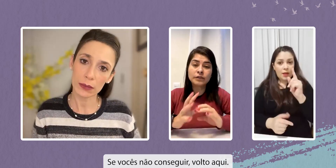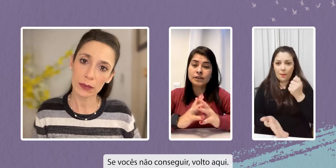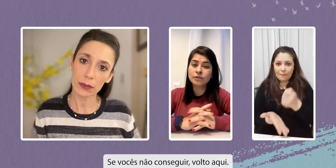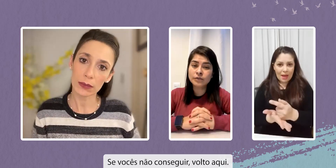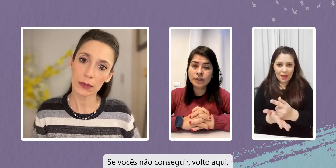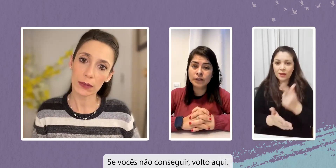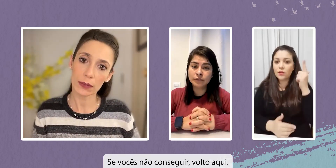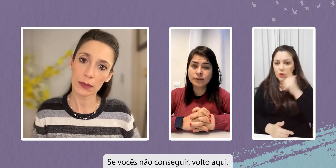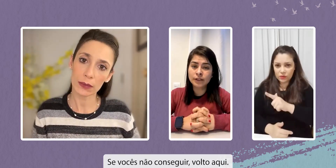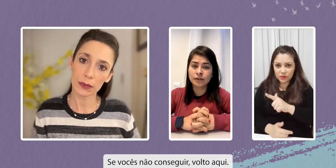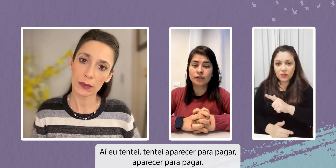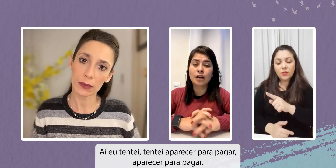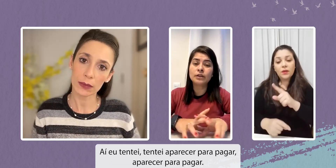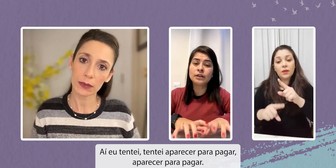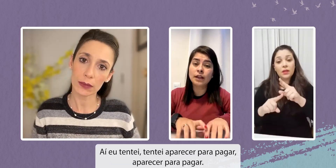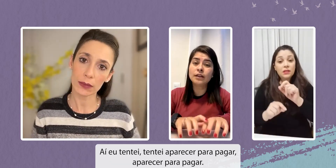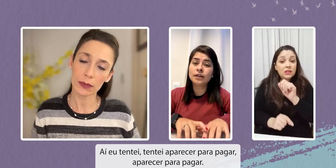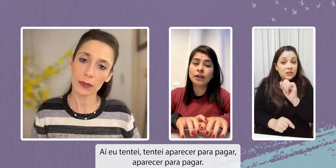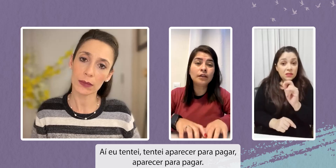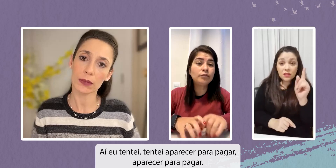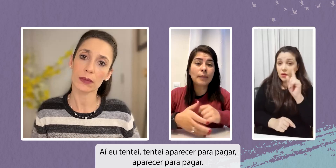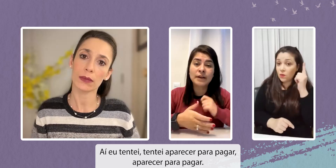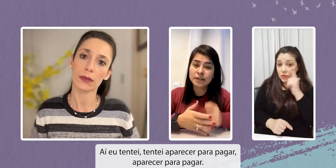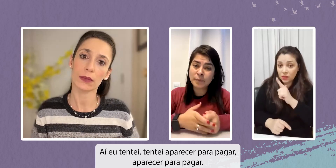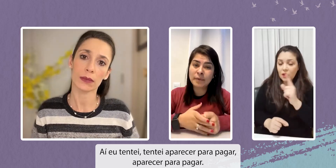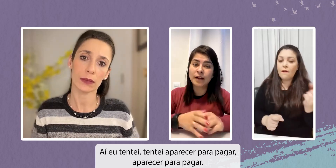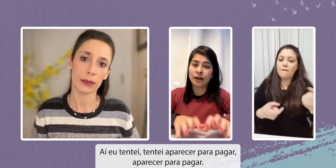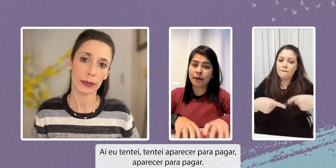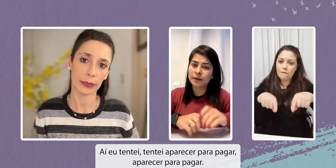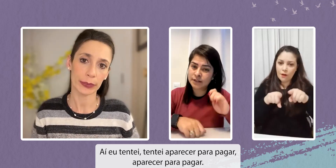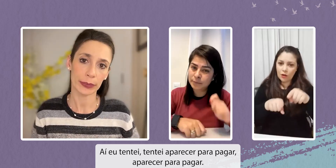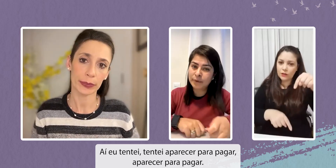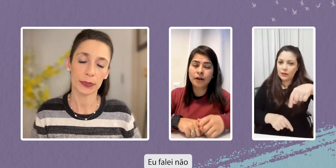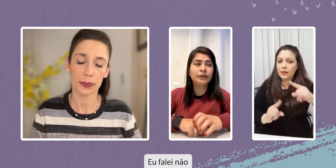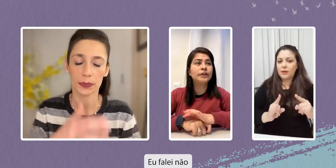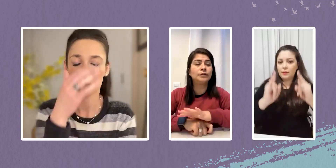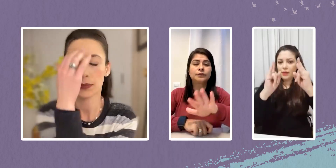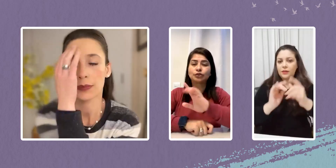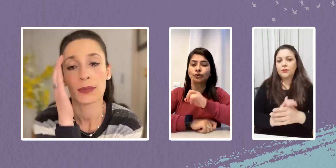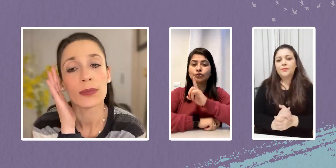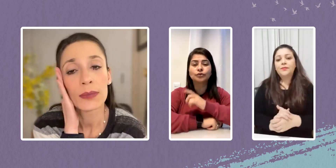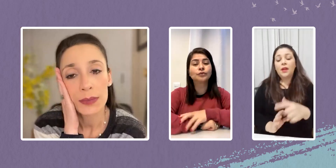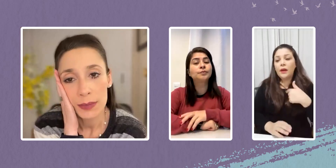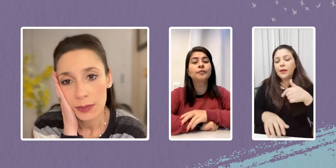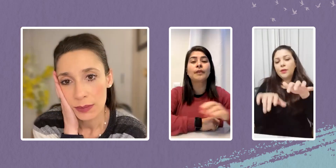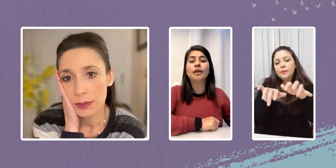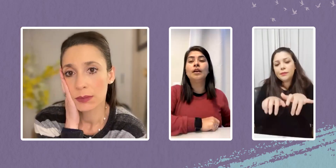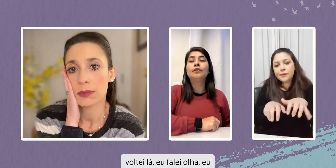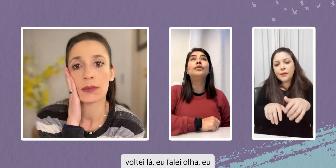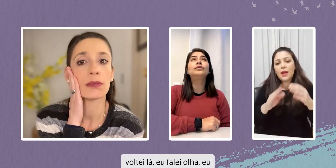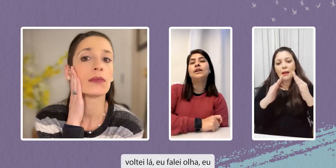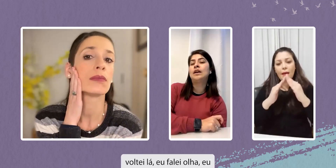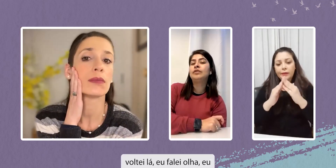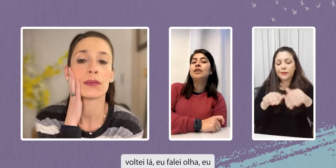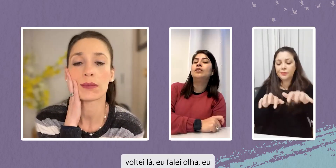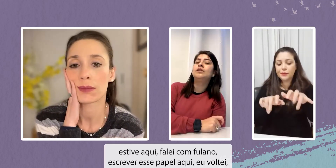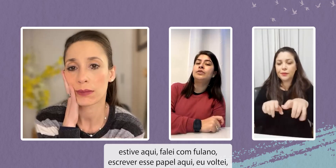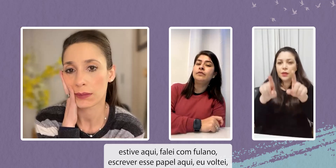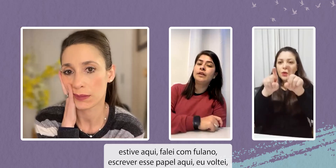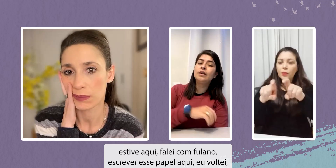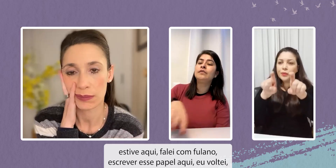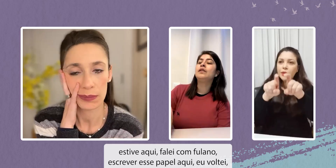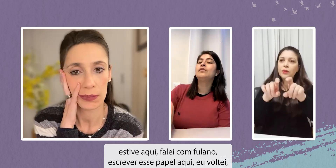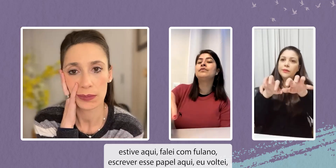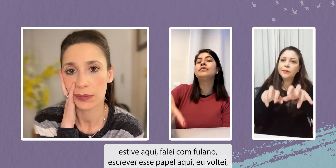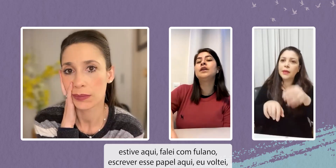qualquer coisa, se vocês não conseguirem, volta aqui. Aí eu tentei, aparecer para pagar. Falei, não. Voltei lá e falei, olha,